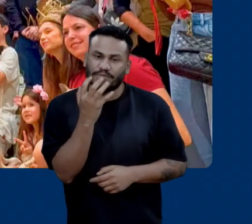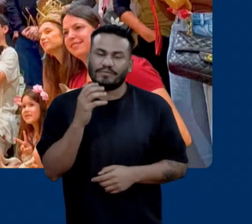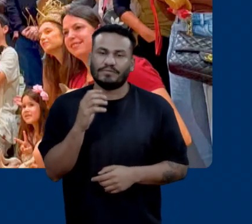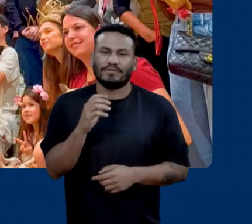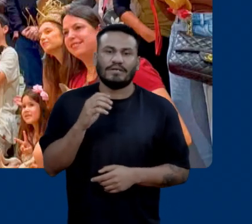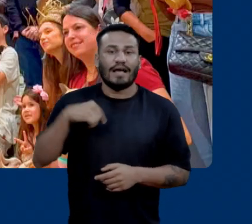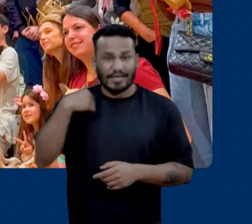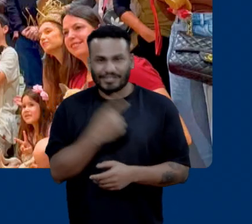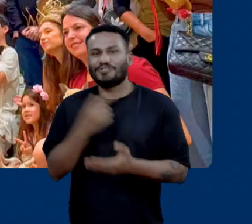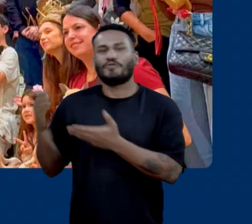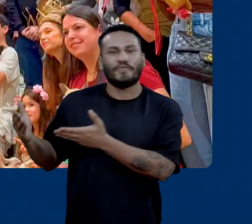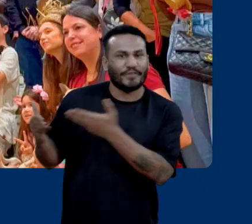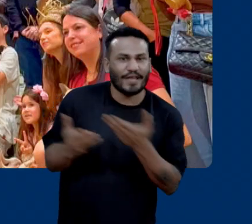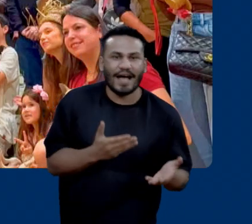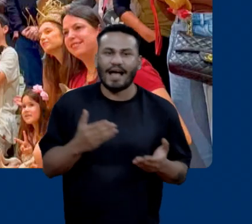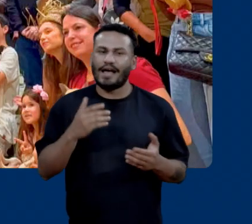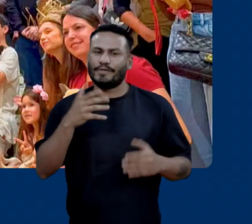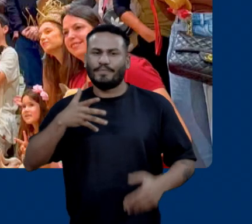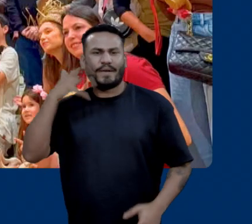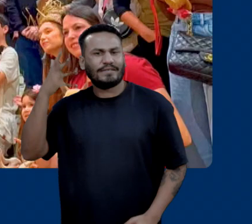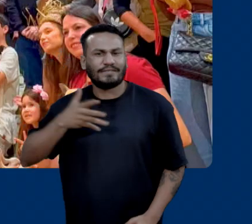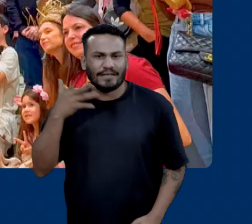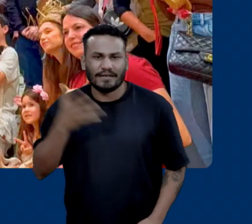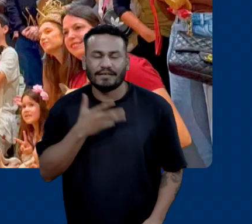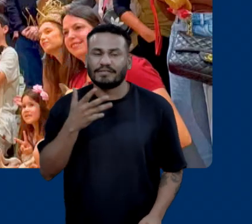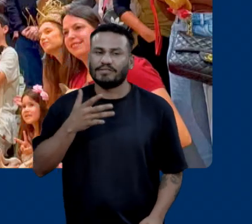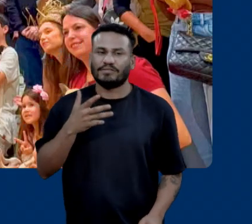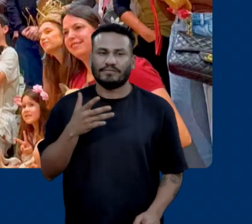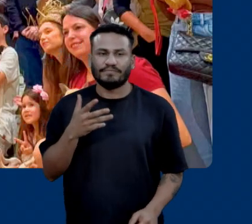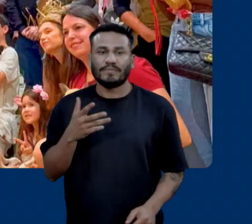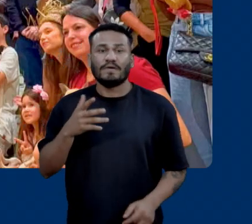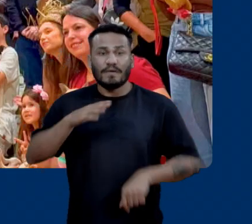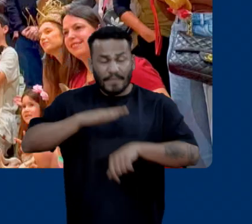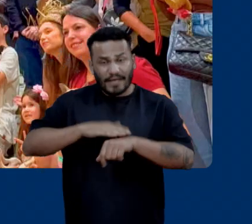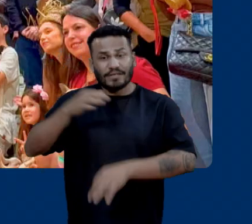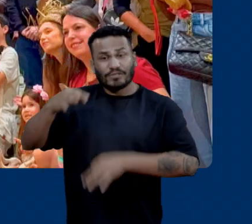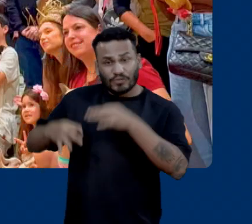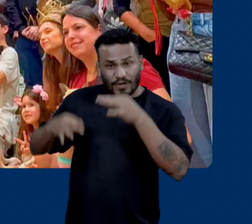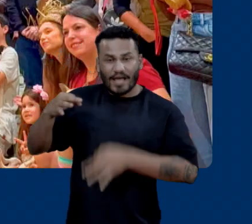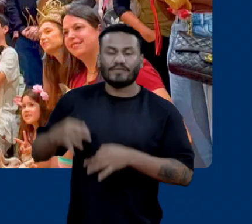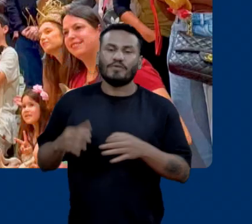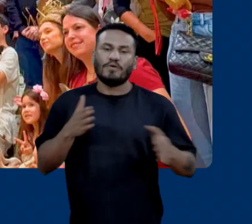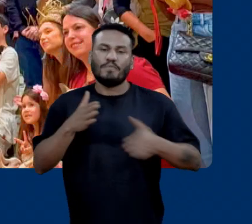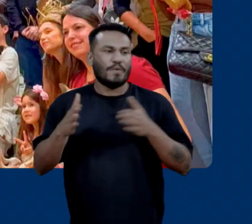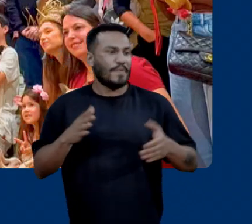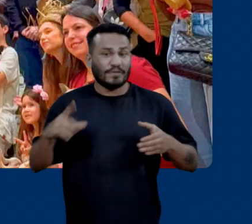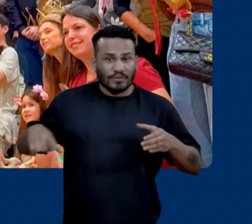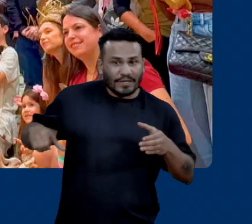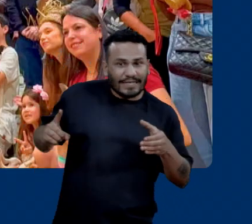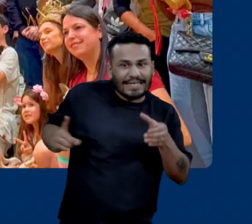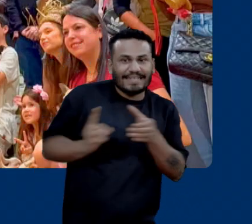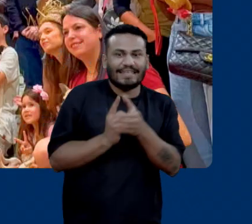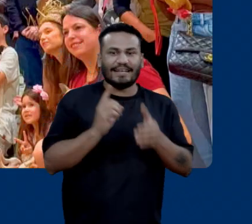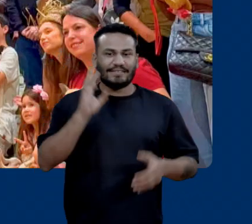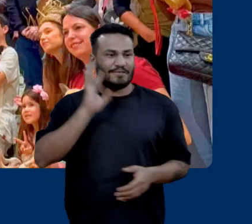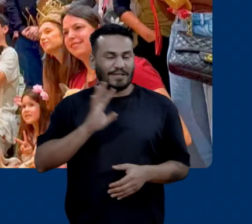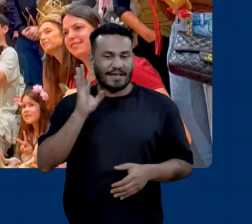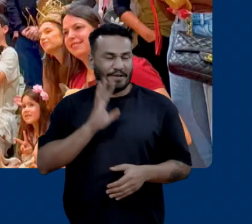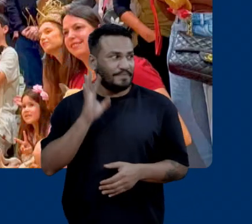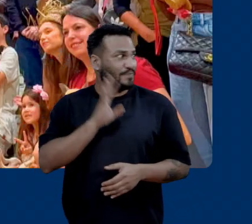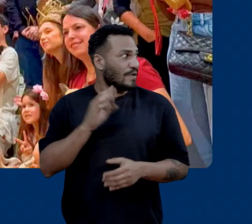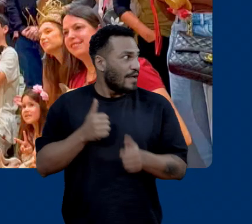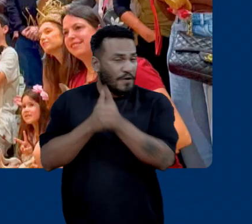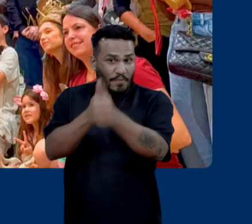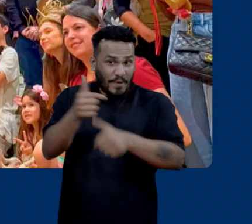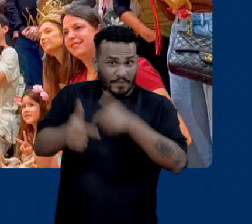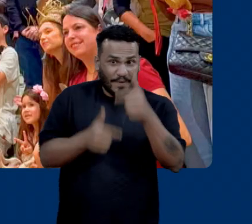para participar, palestrantes, né, para também ser jurado aqui, e foi um momento de integração muito bacana, e todo mundo que acompanha meu